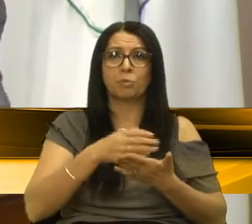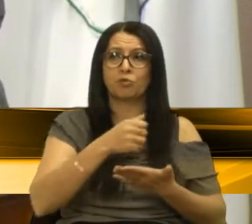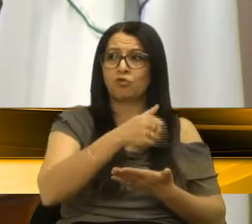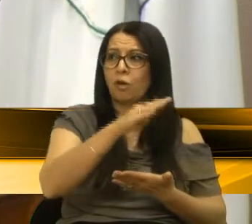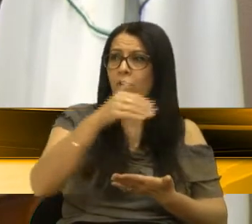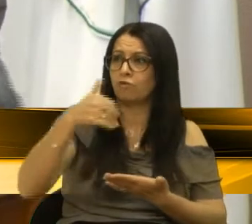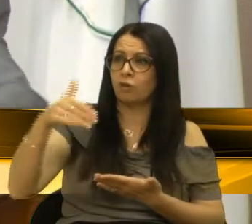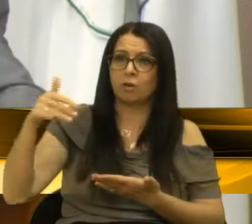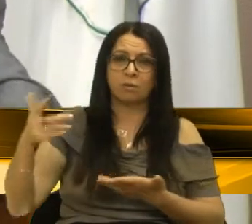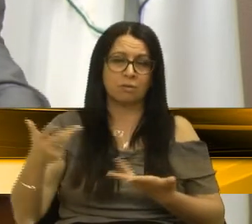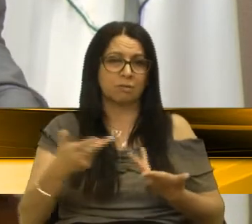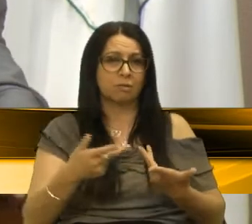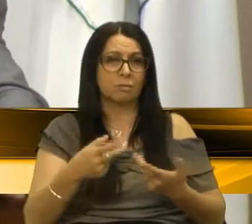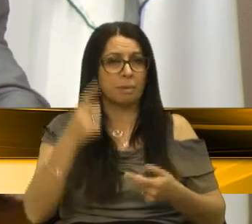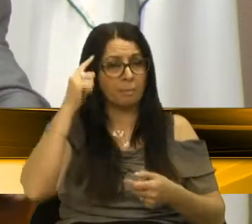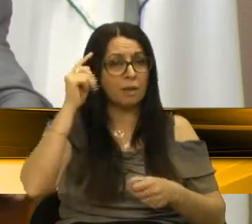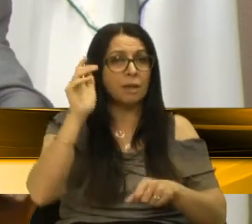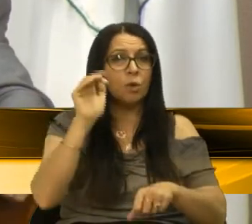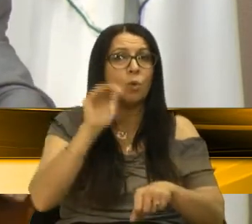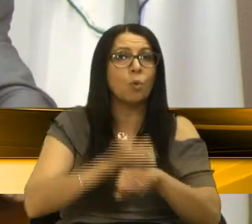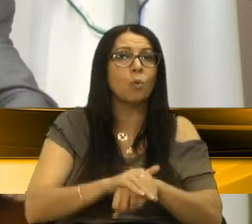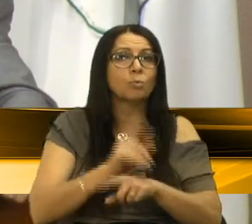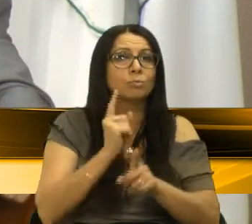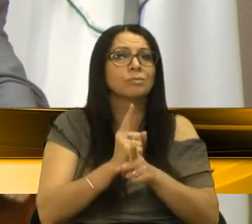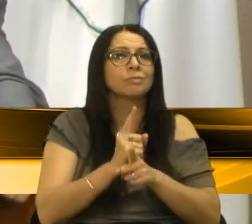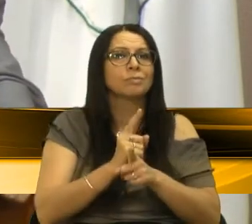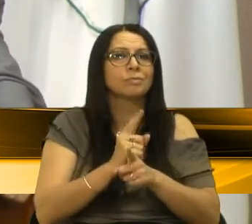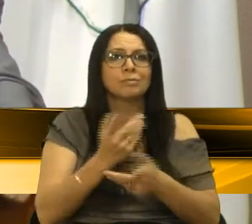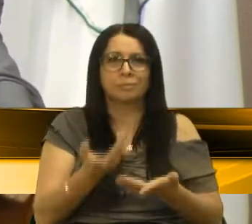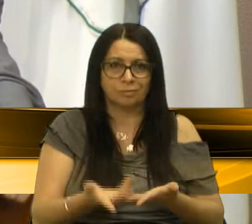contra os outros para achar culpado em vez de buscar a solução.